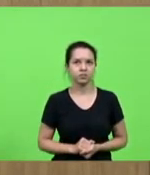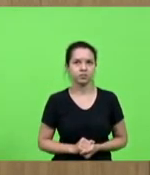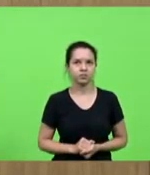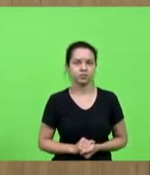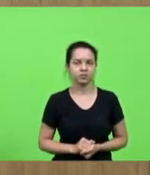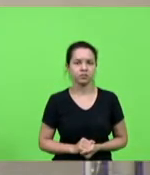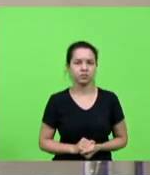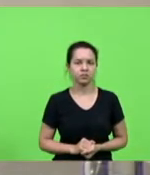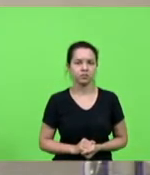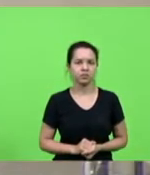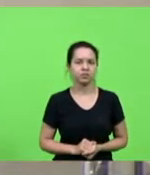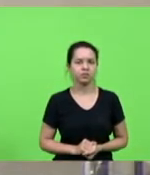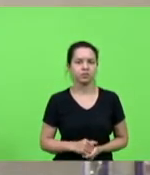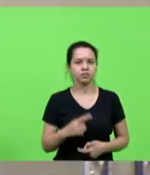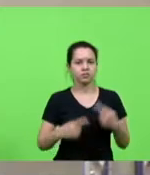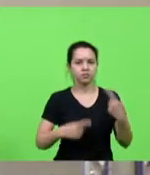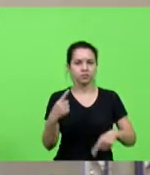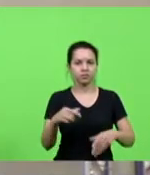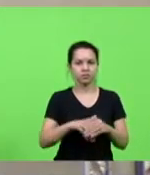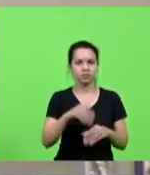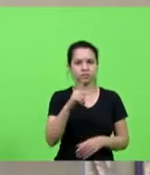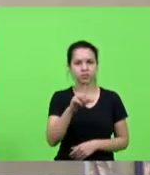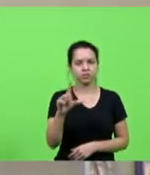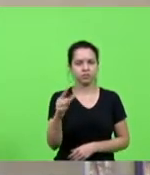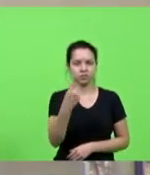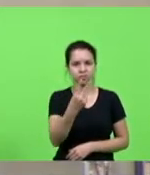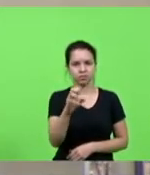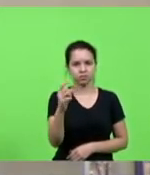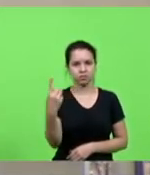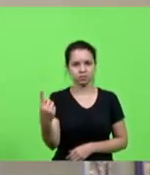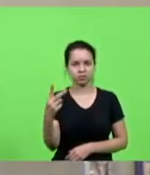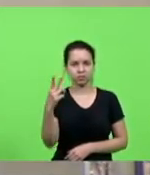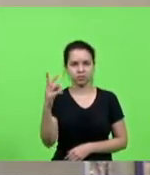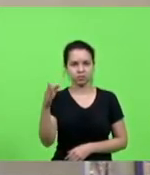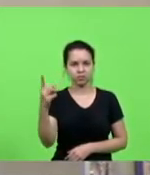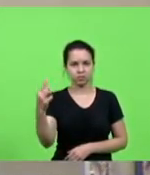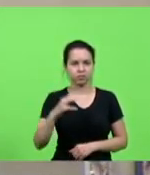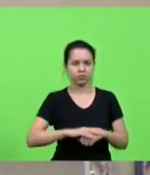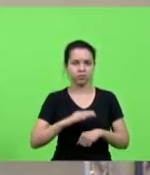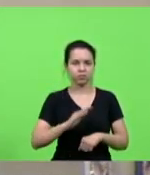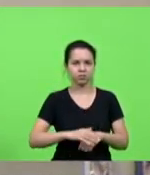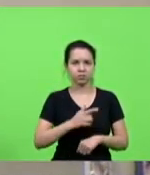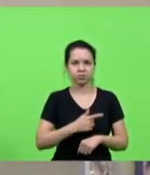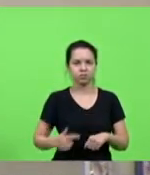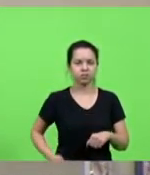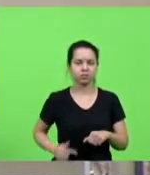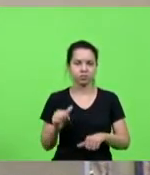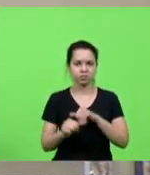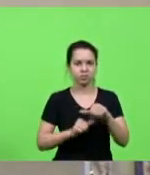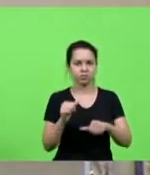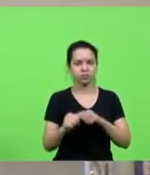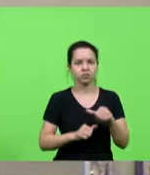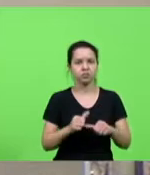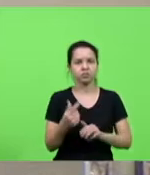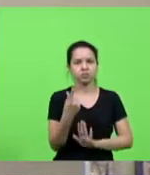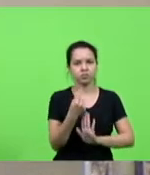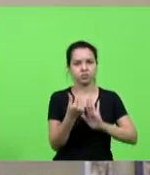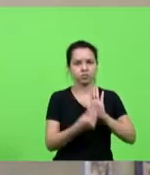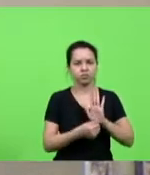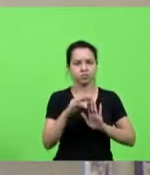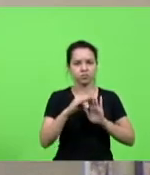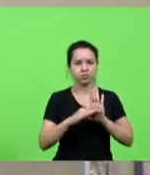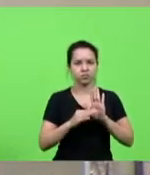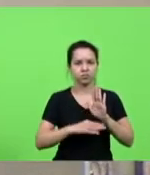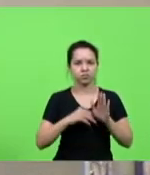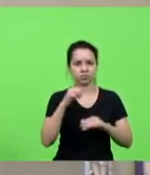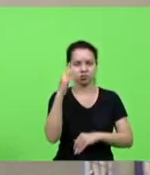Discussão e votação do PL 201.8/2021, autor Governo do Estado, altera a programação físico-financeira do Plano Plurianual